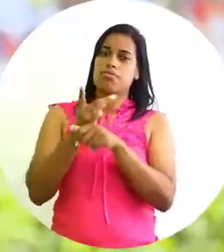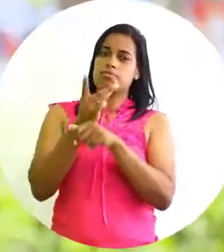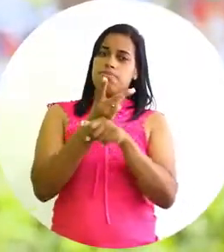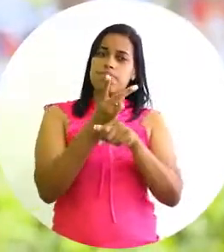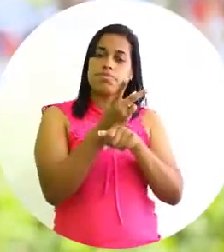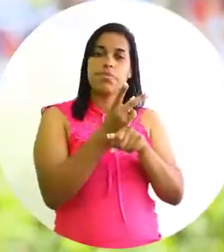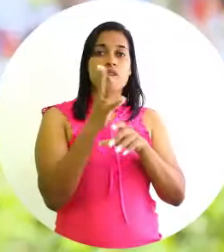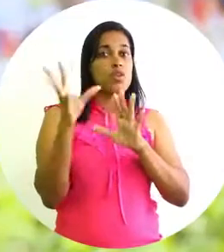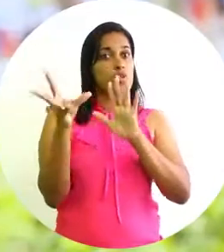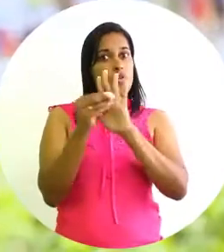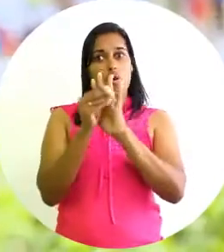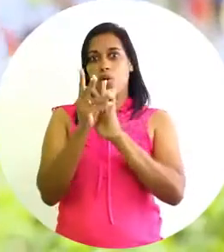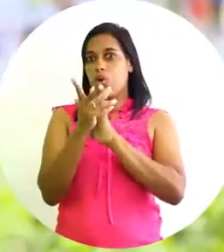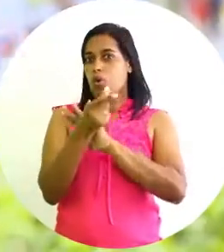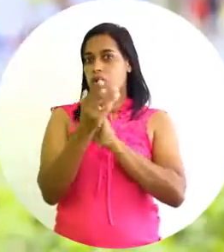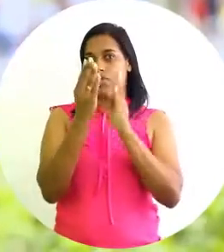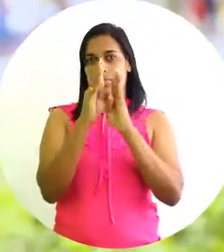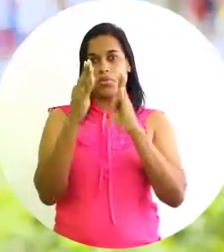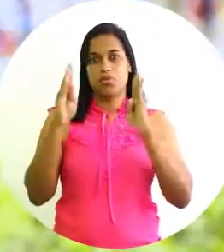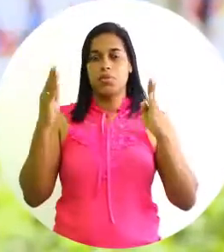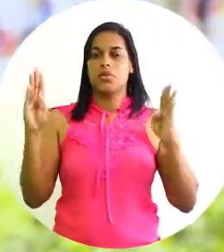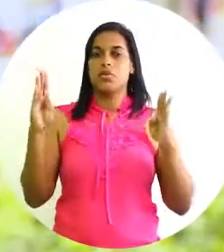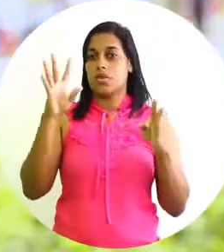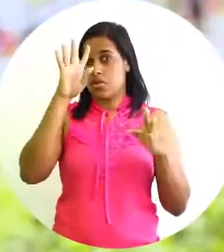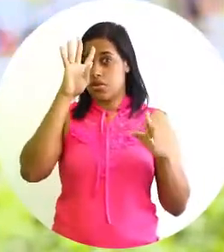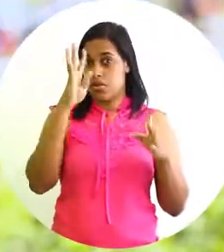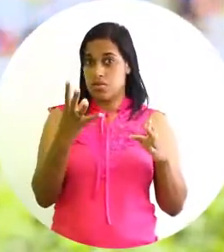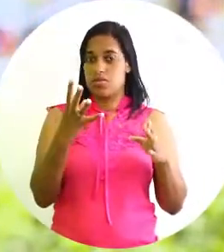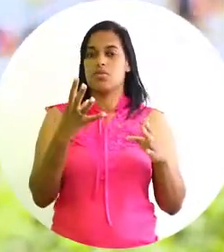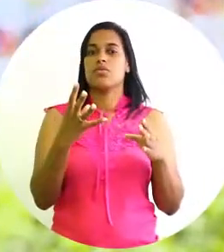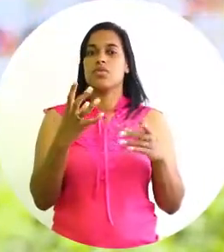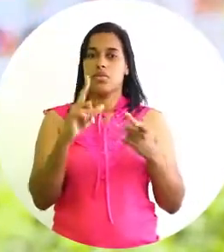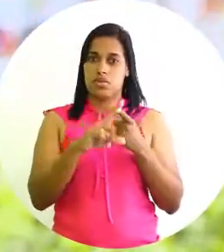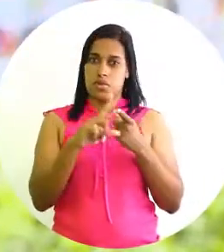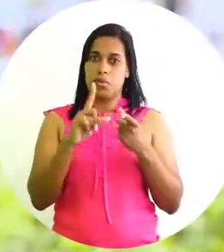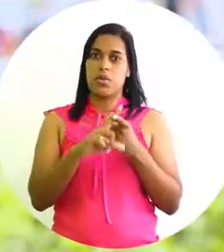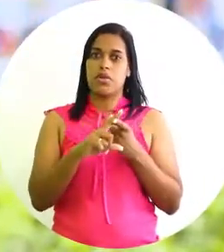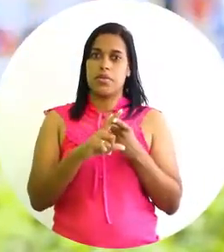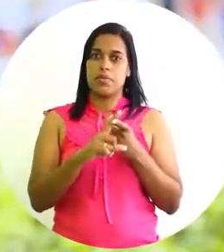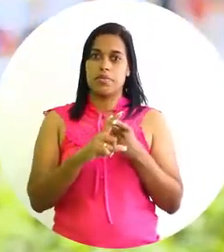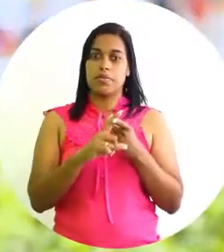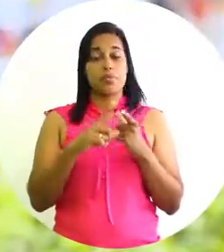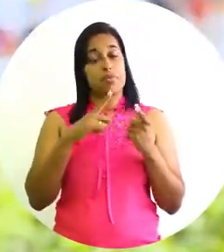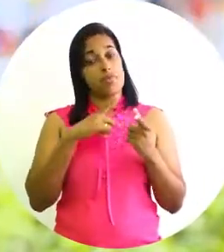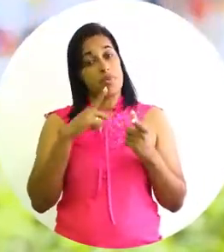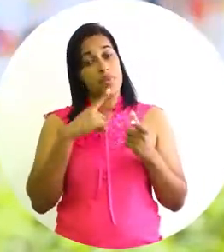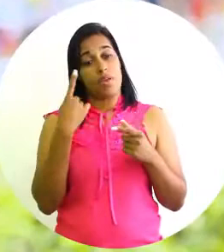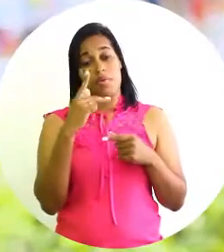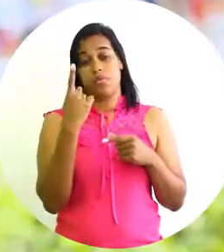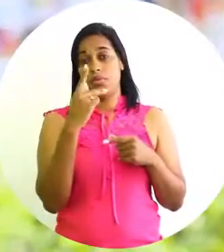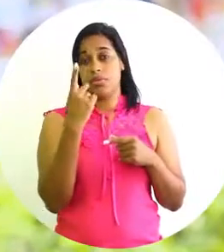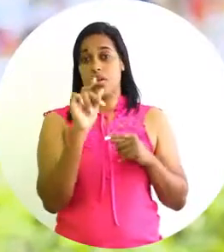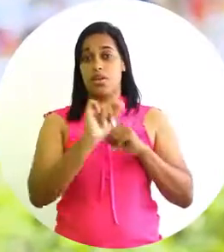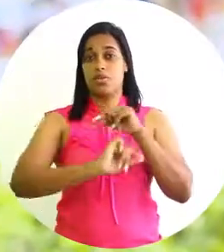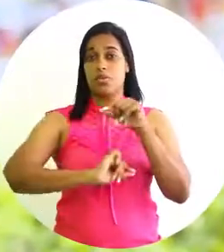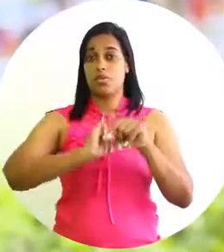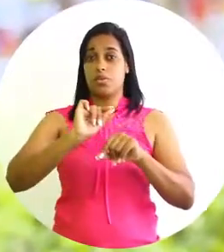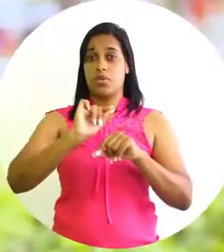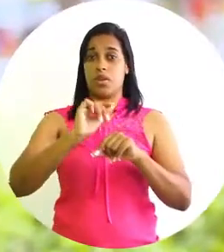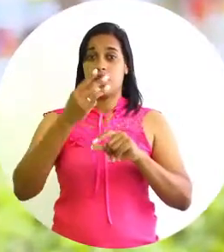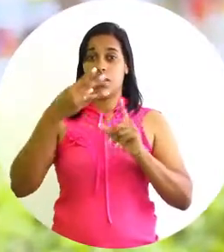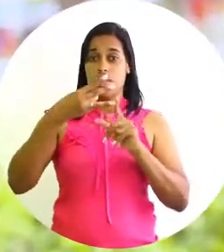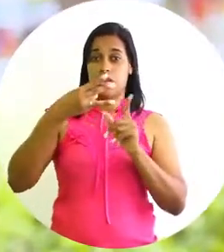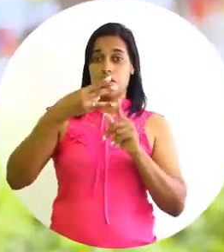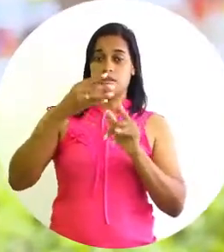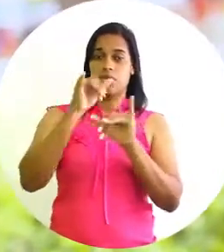agregar todas as bibliotecas com os seus respectivos catálogos. Então, nós temos aí uma fonte